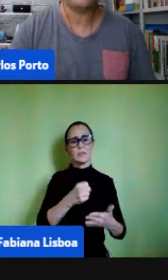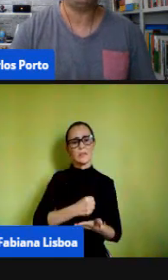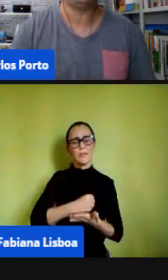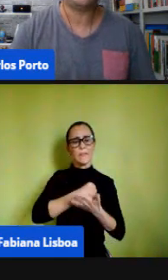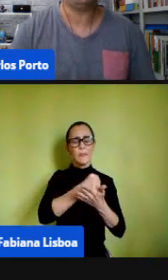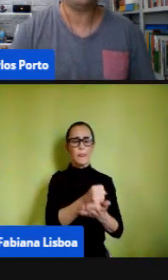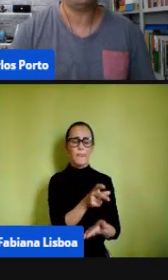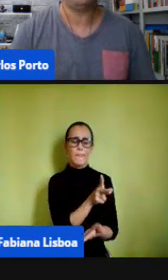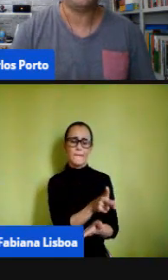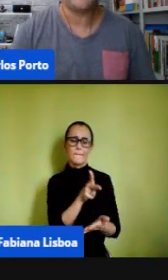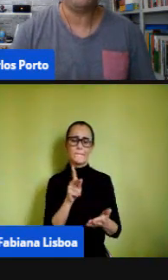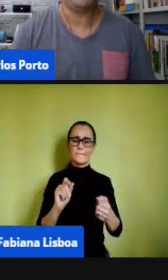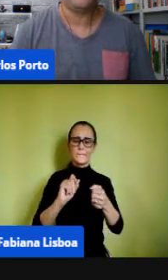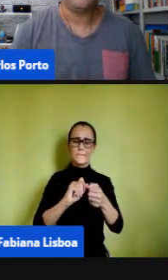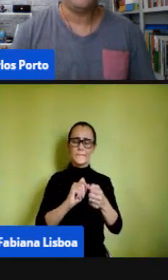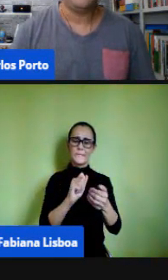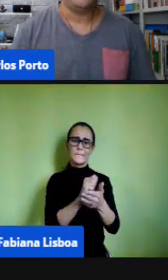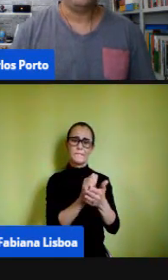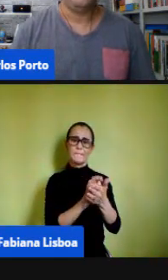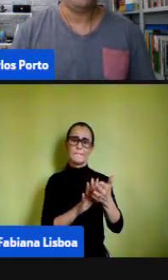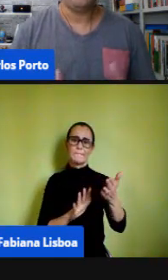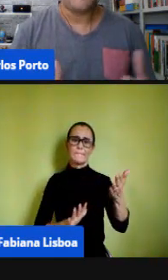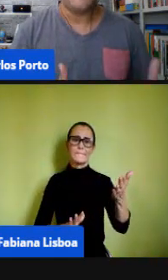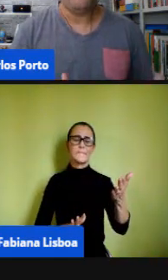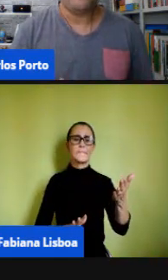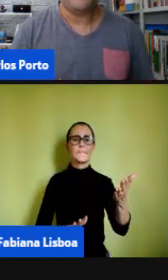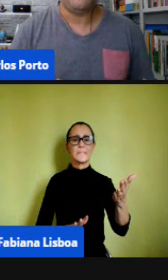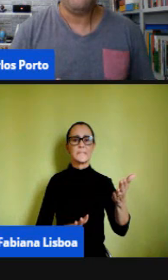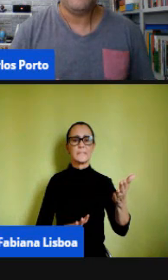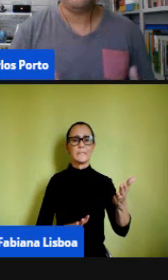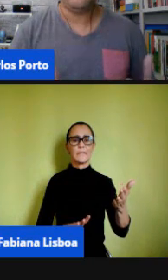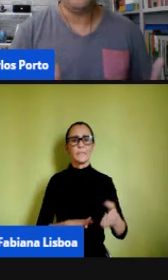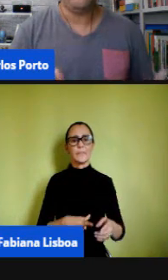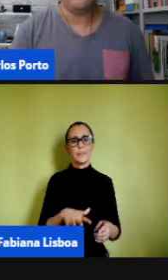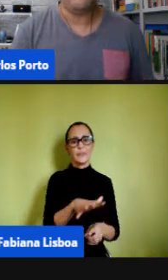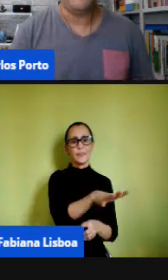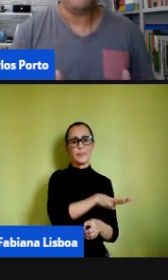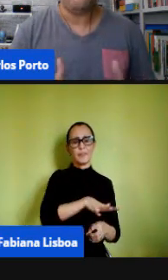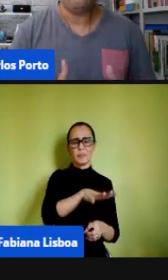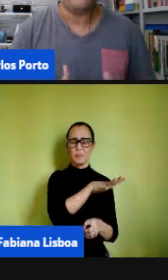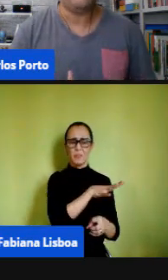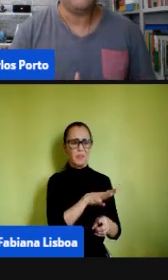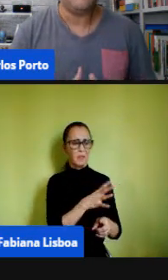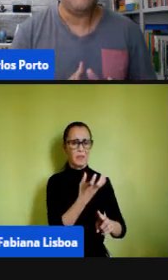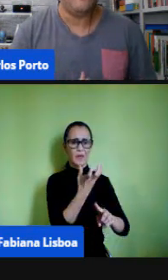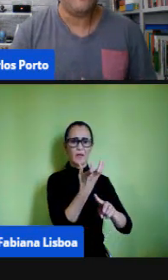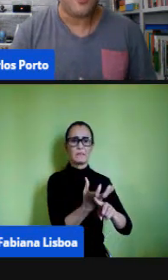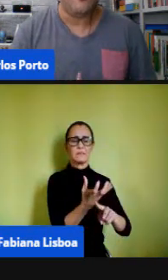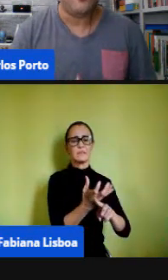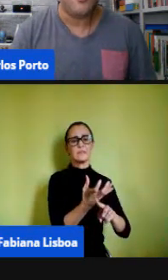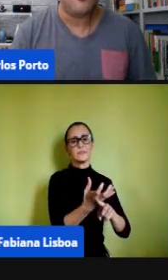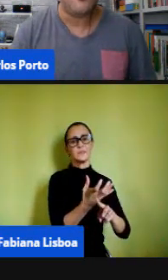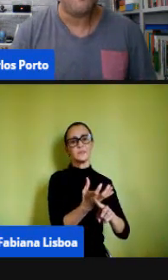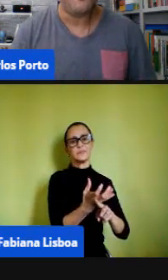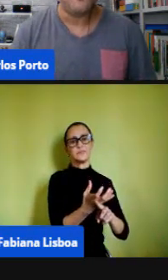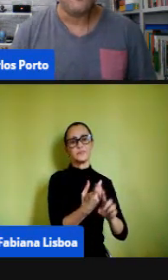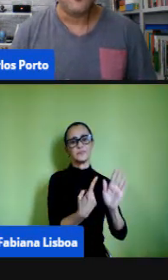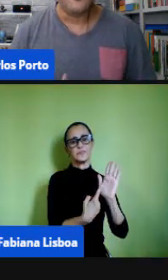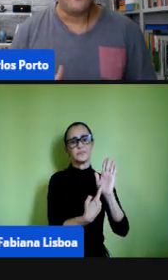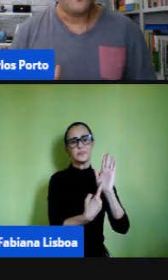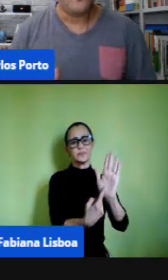a realizarem uma atividade de uma área de conhecimento ou disciplina oferecida à